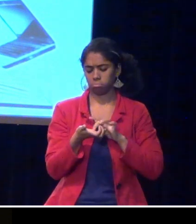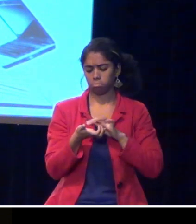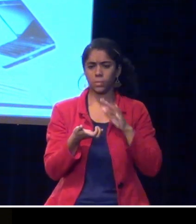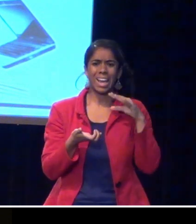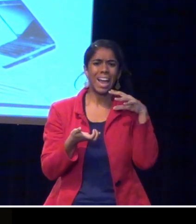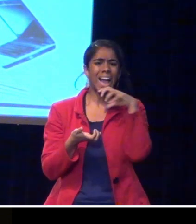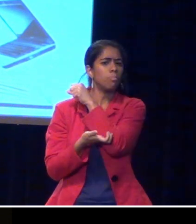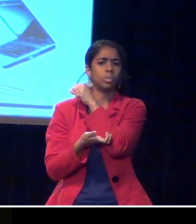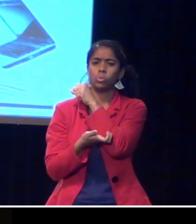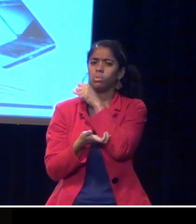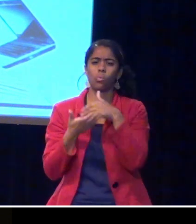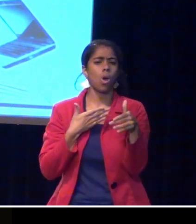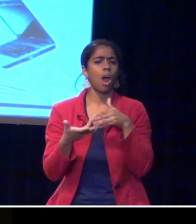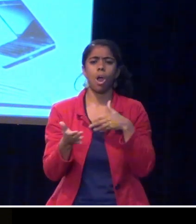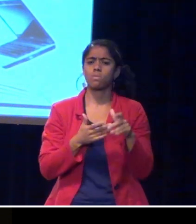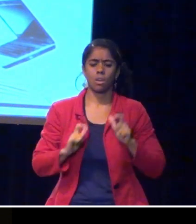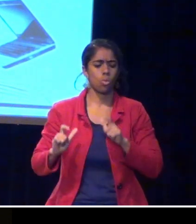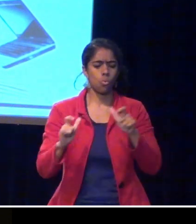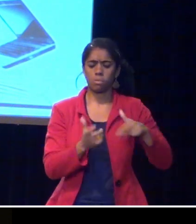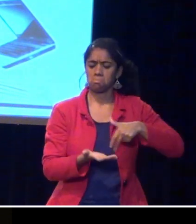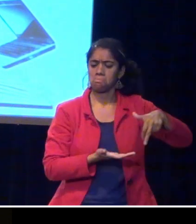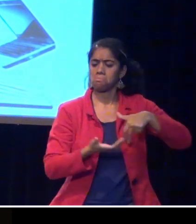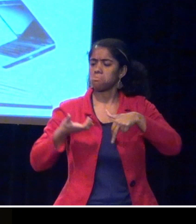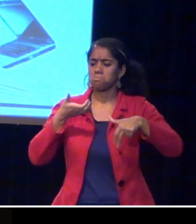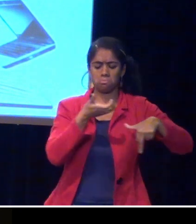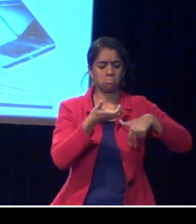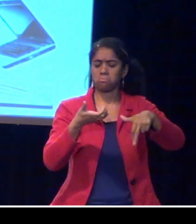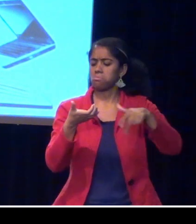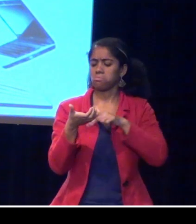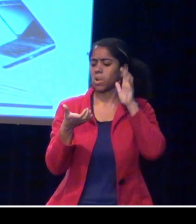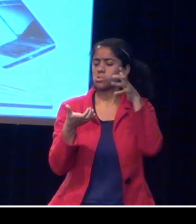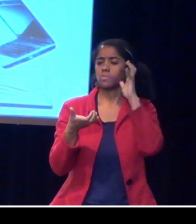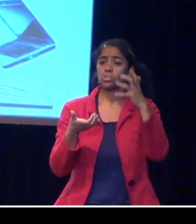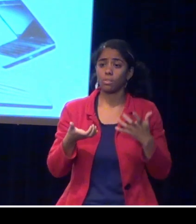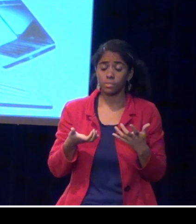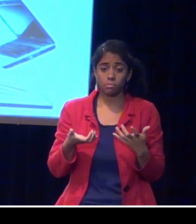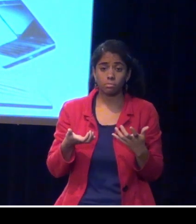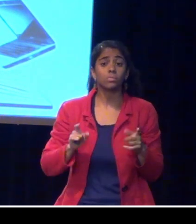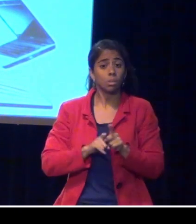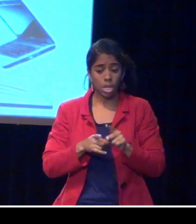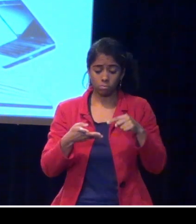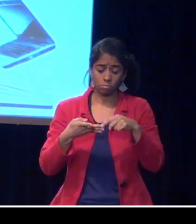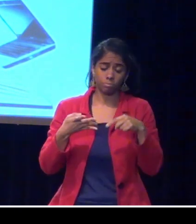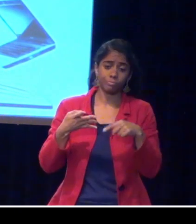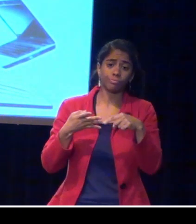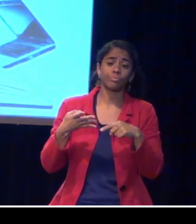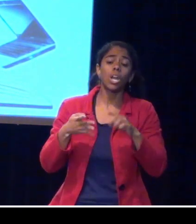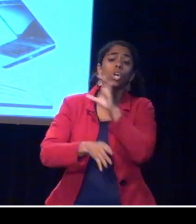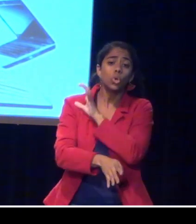imediata em qualquer espaço. E culturais e políticas. Haja vista a